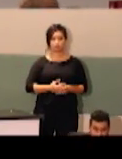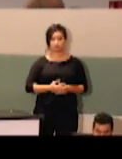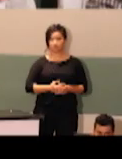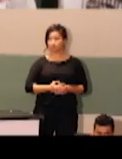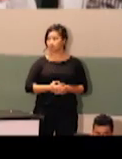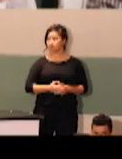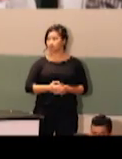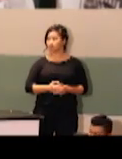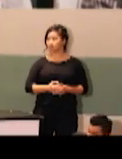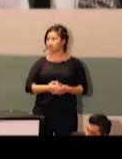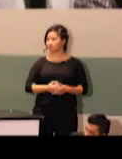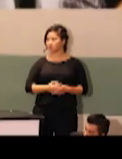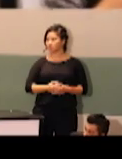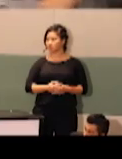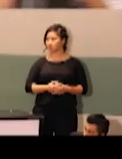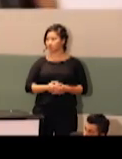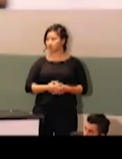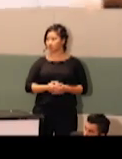direito.